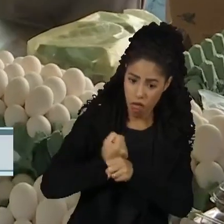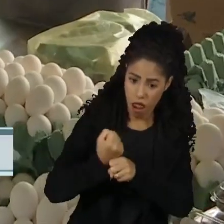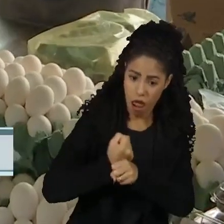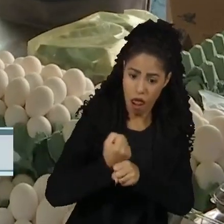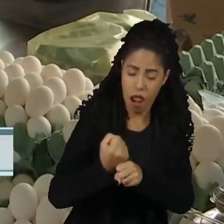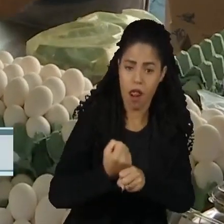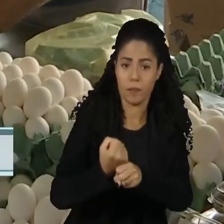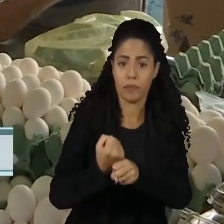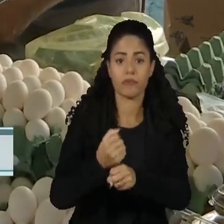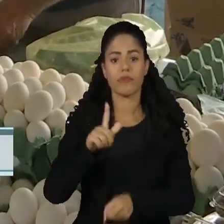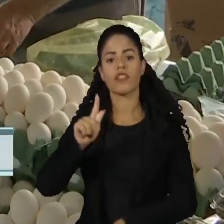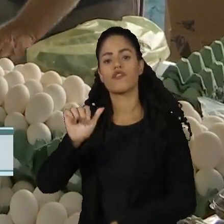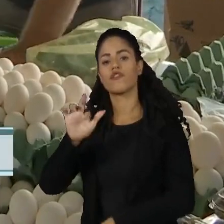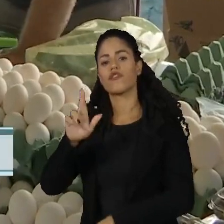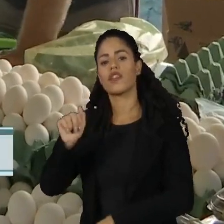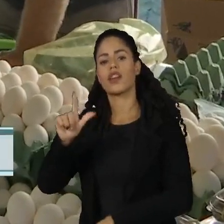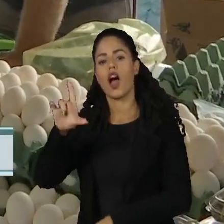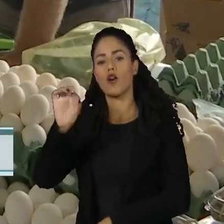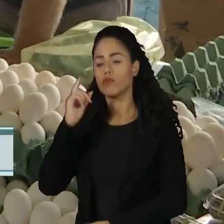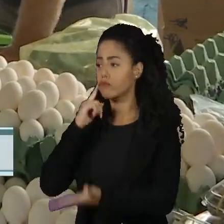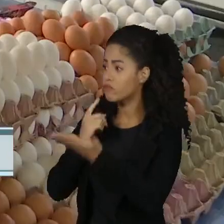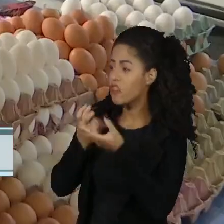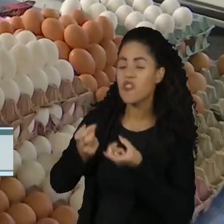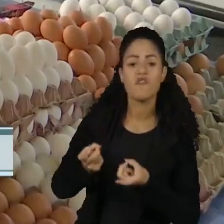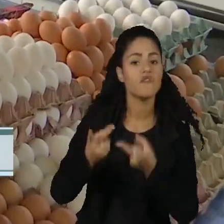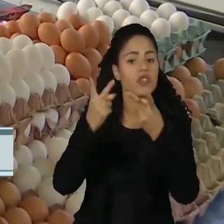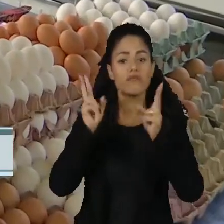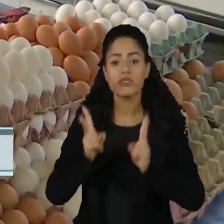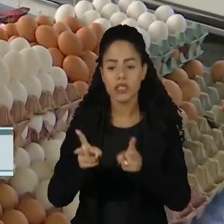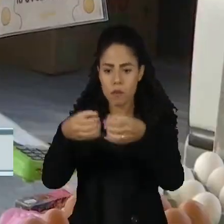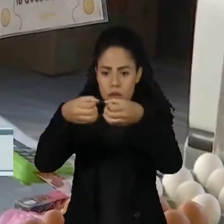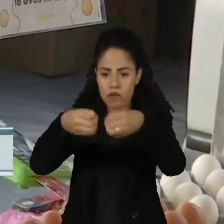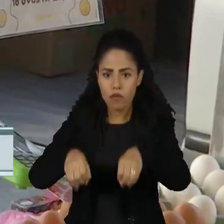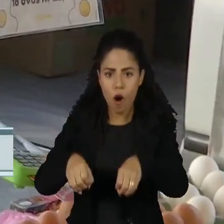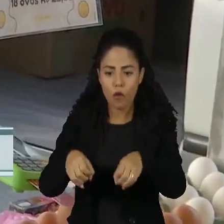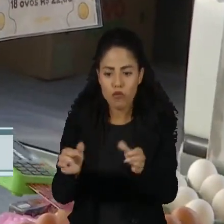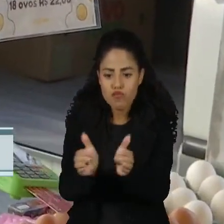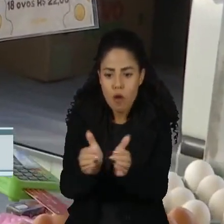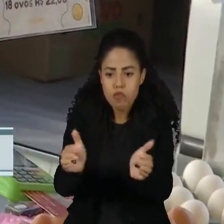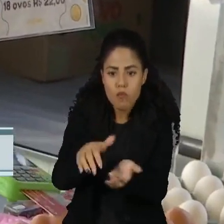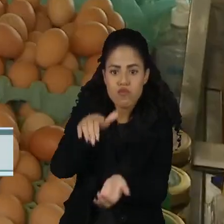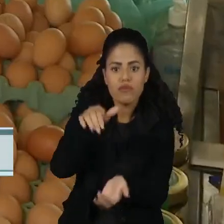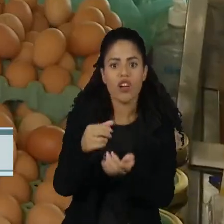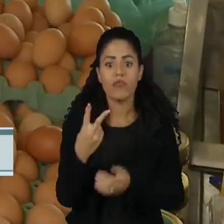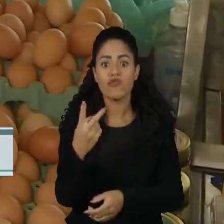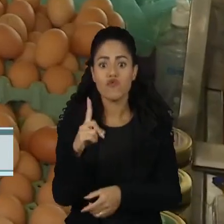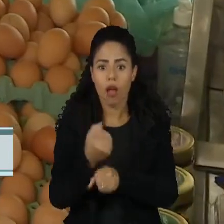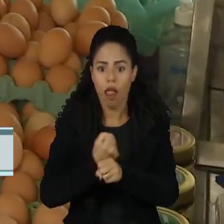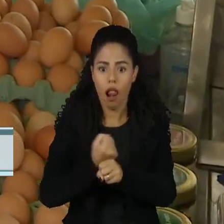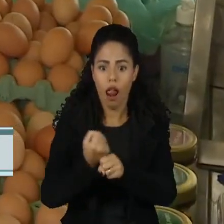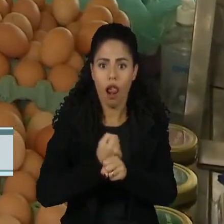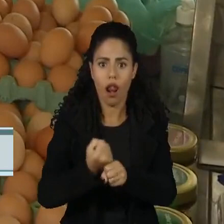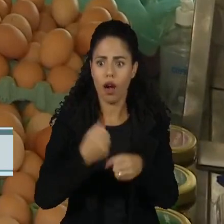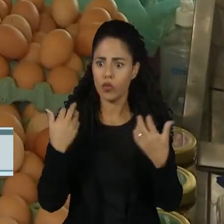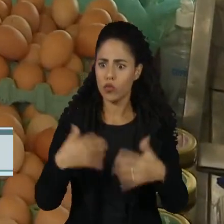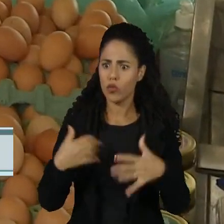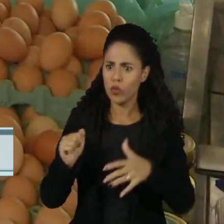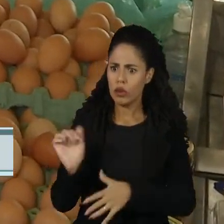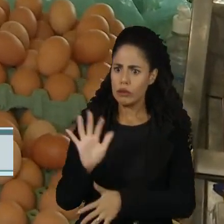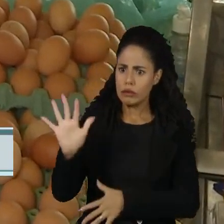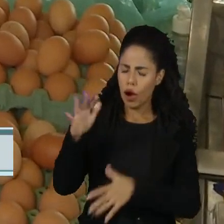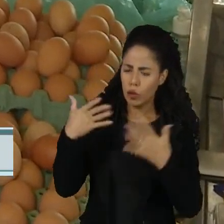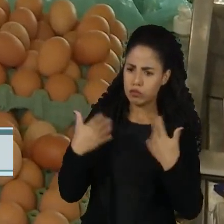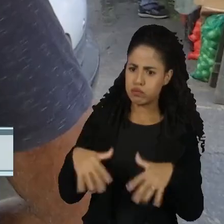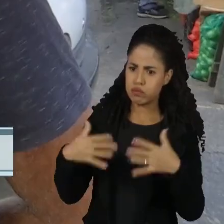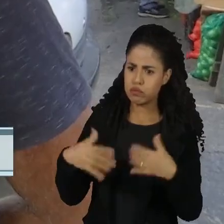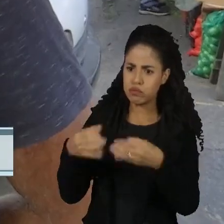Geraldo vende ovos de todos os tipos e tamanhos. Trabalha com isso há 21 anos e nunca viu o preço da proteína